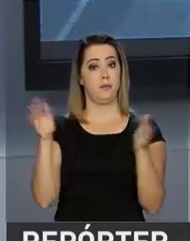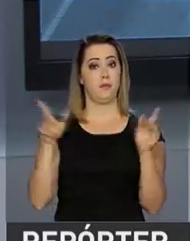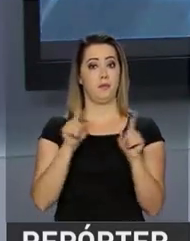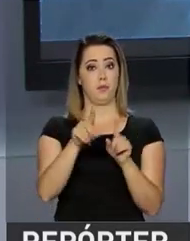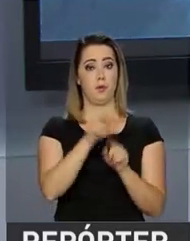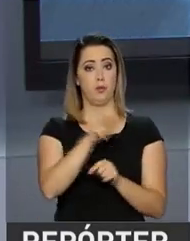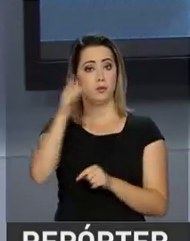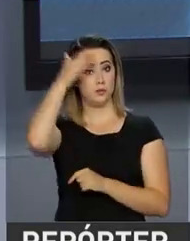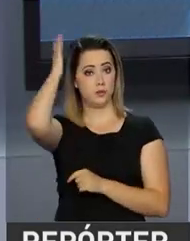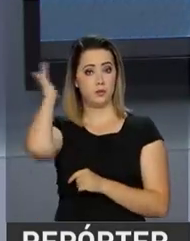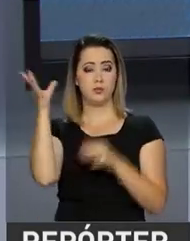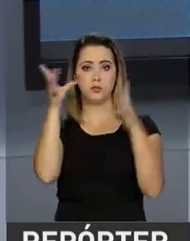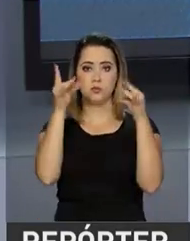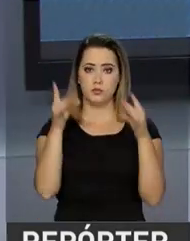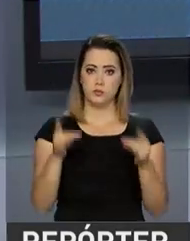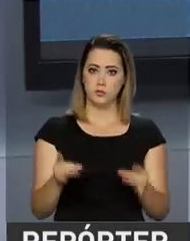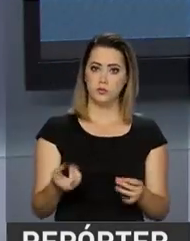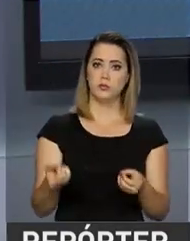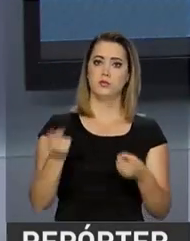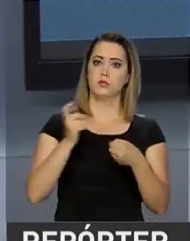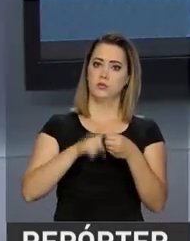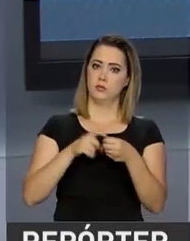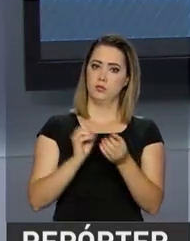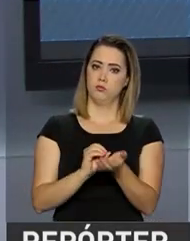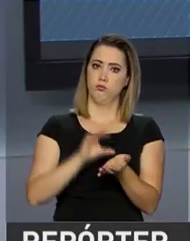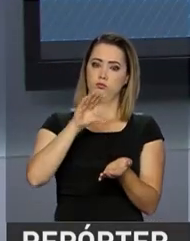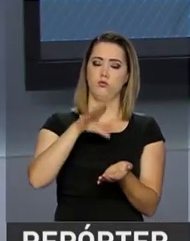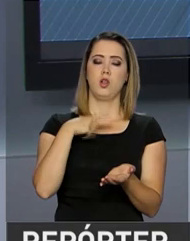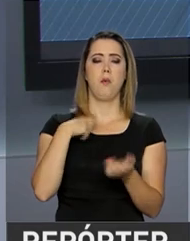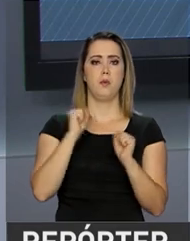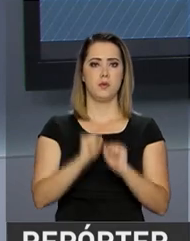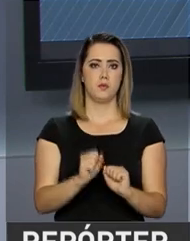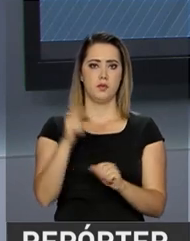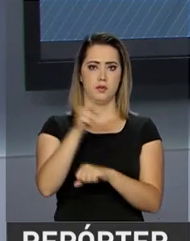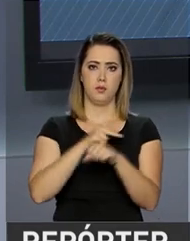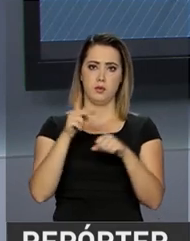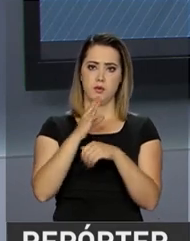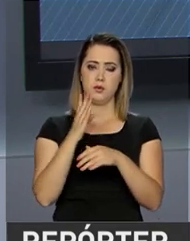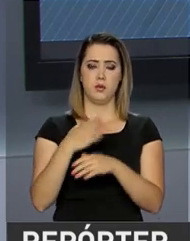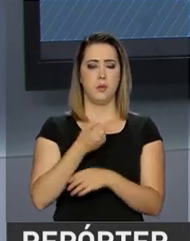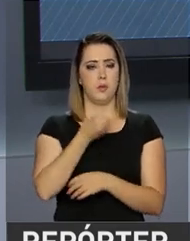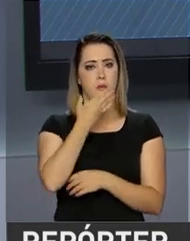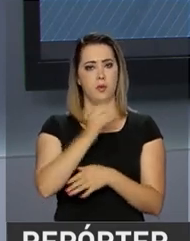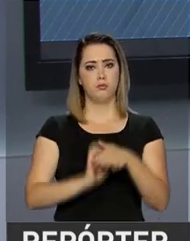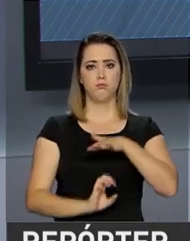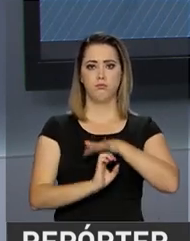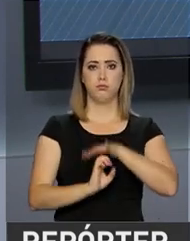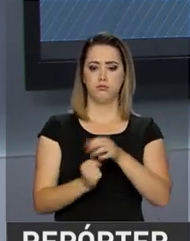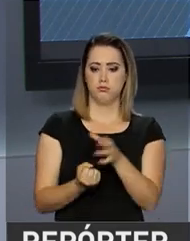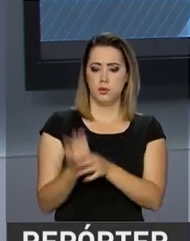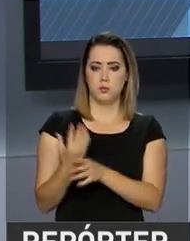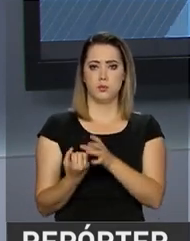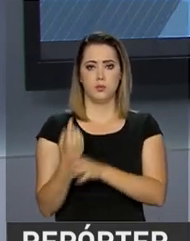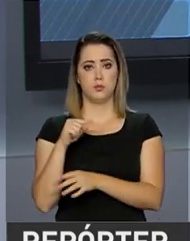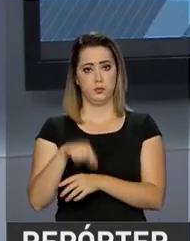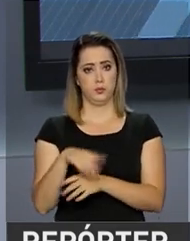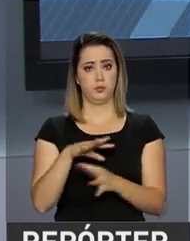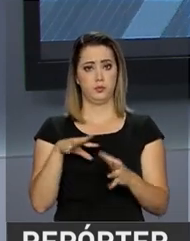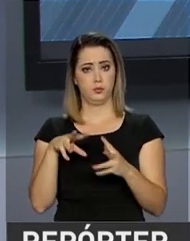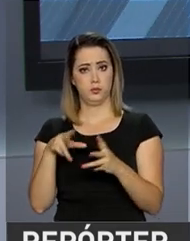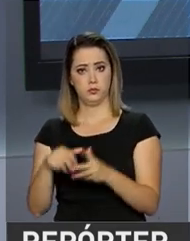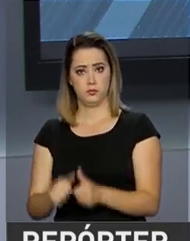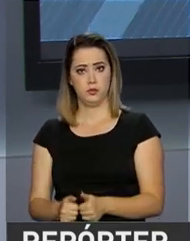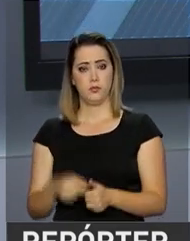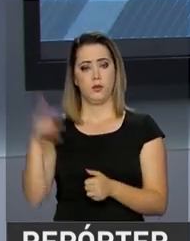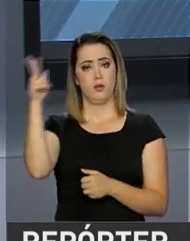presidente michel temer destacou que vai recuperar o grau de investimento do país junto aos investidores internacionais temer ressaltou